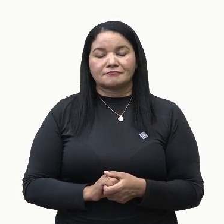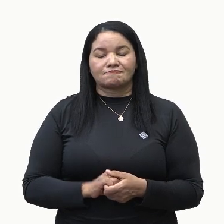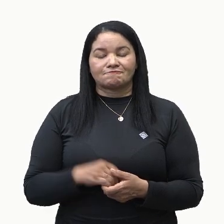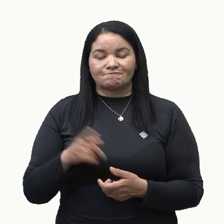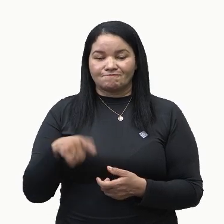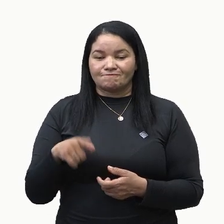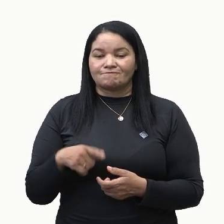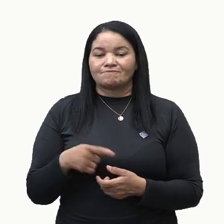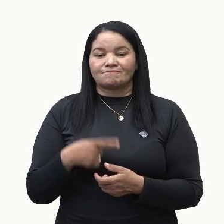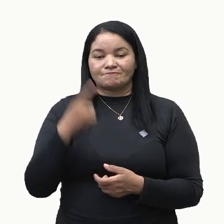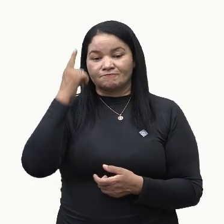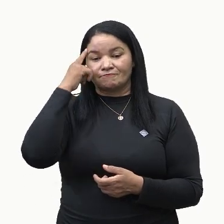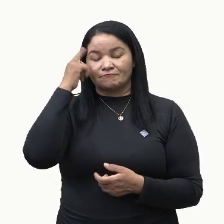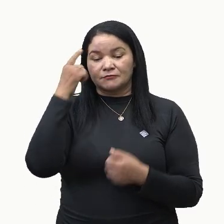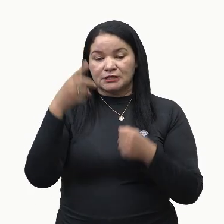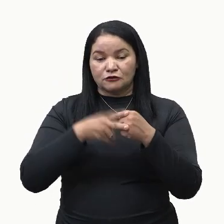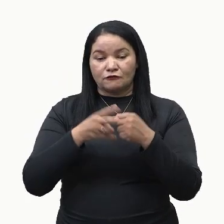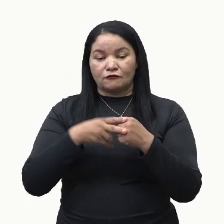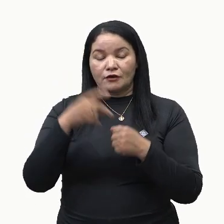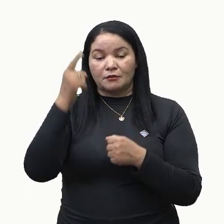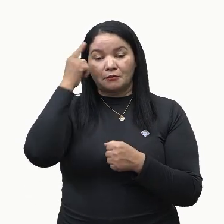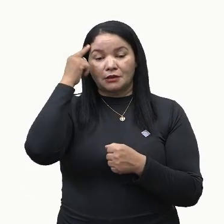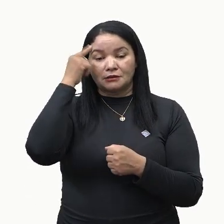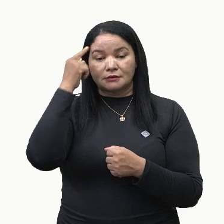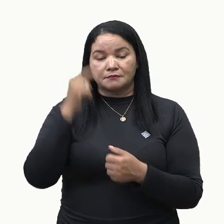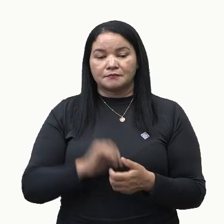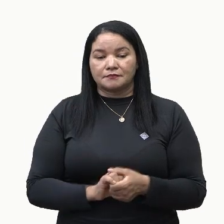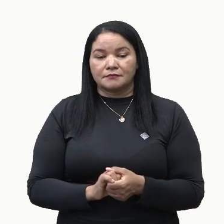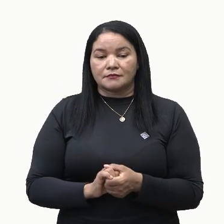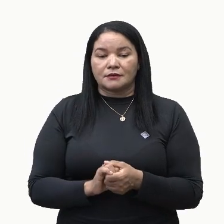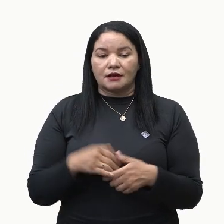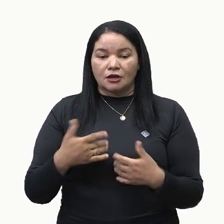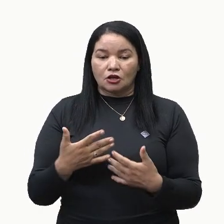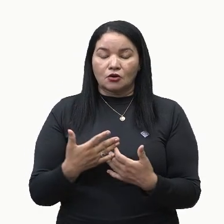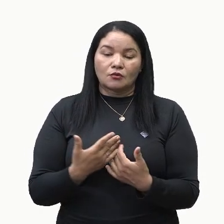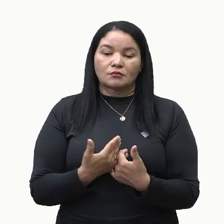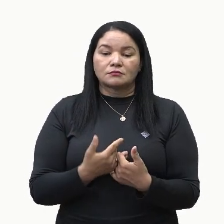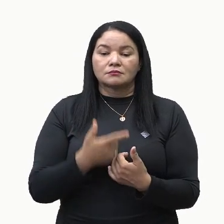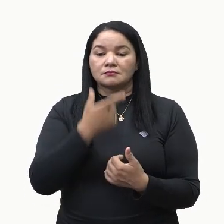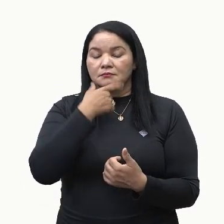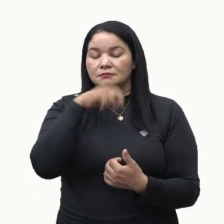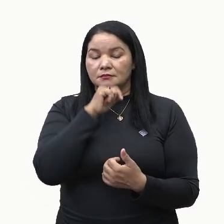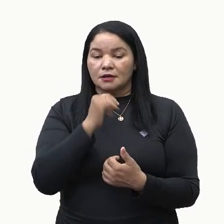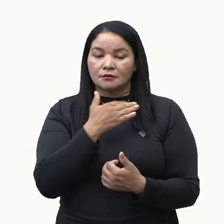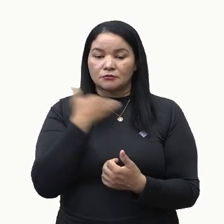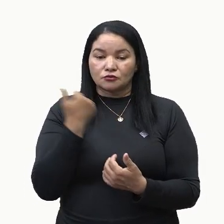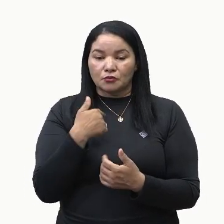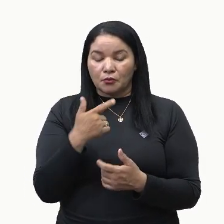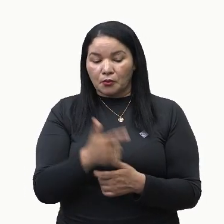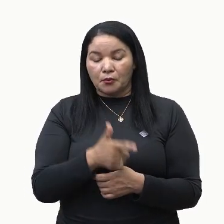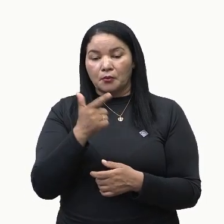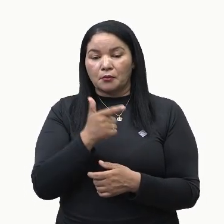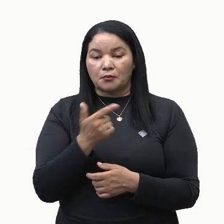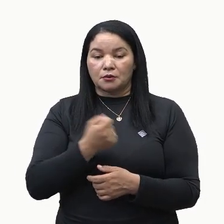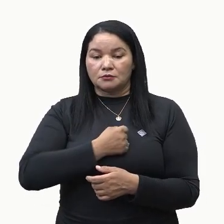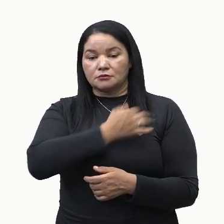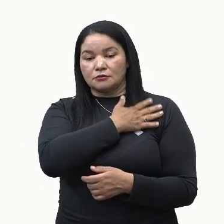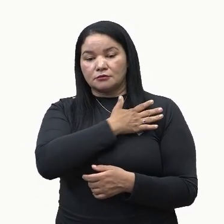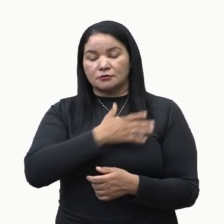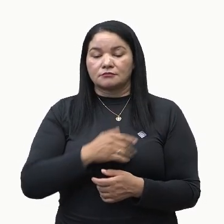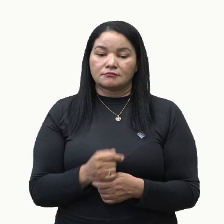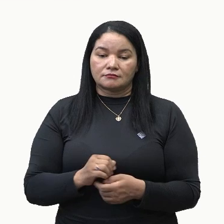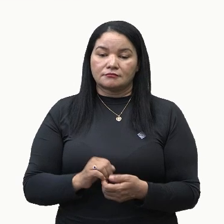Exato, o verbo pensar. Ainda mais quando com tiro de soldado o pai morreu. Muito bem, olha só,